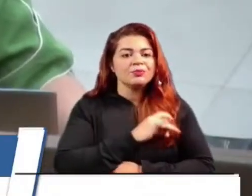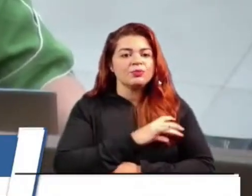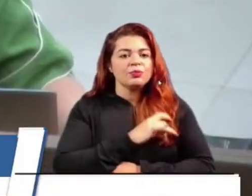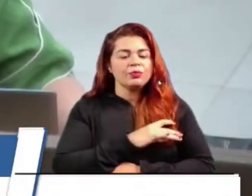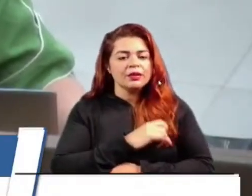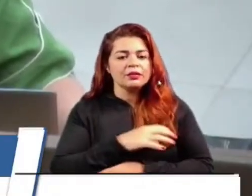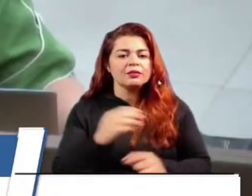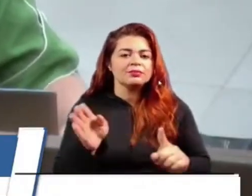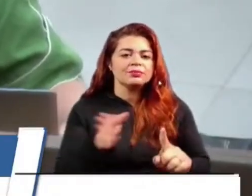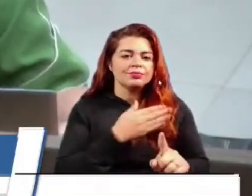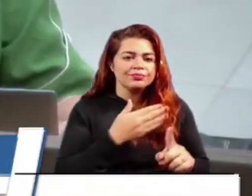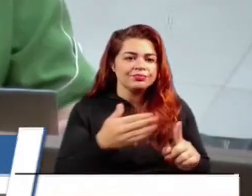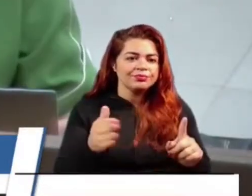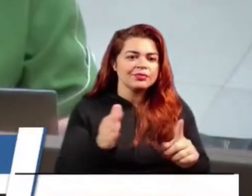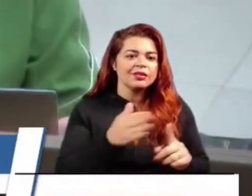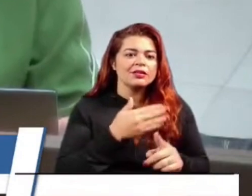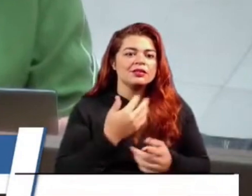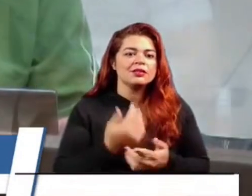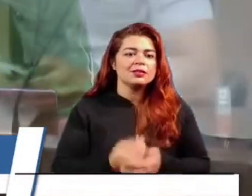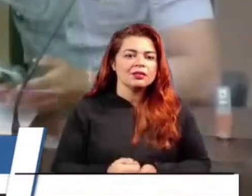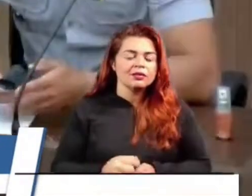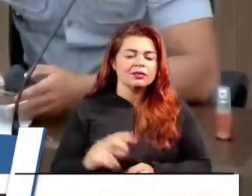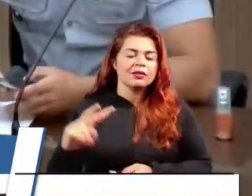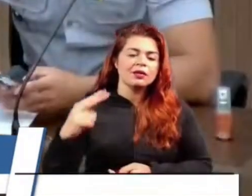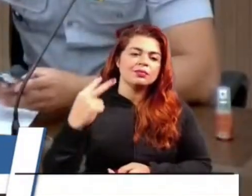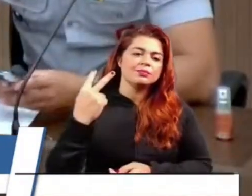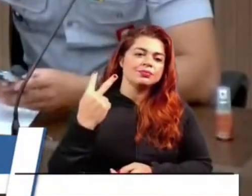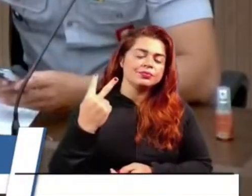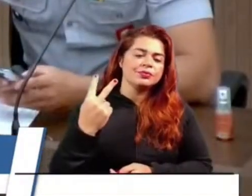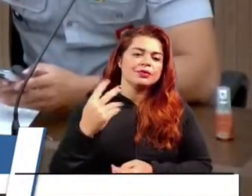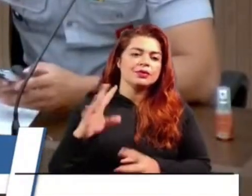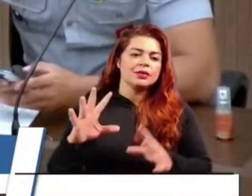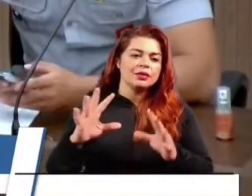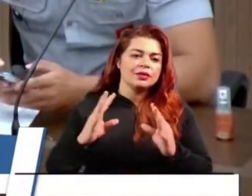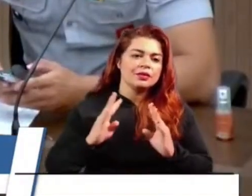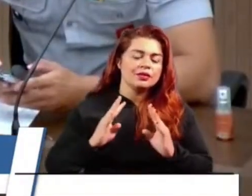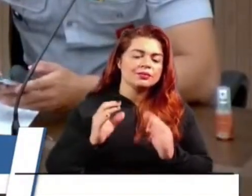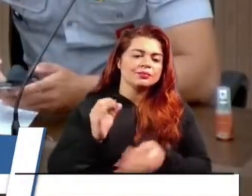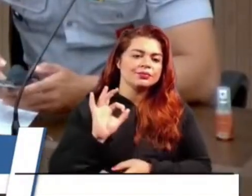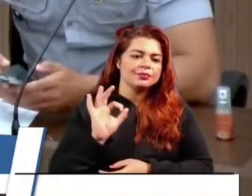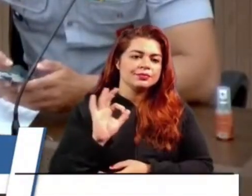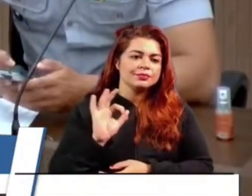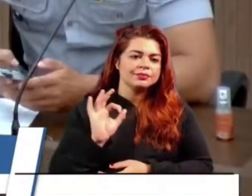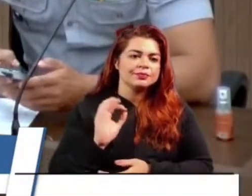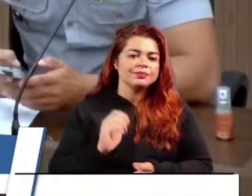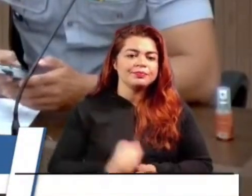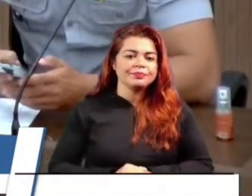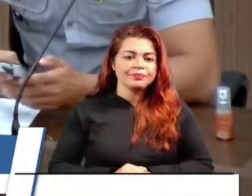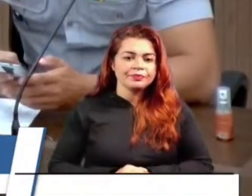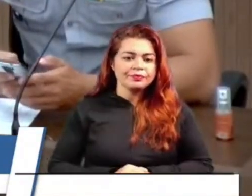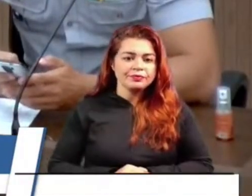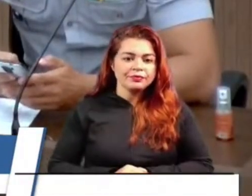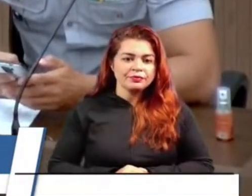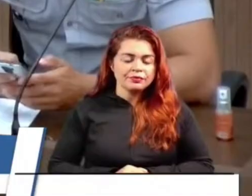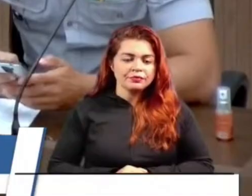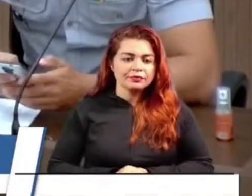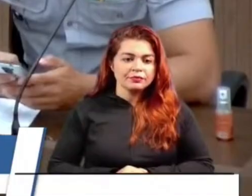ninguém para olhar por eles. Eu sou uma parte. Samuel. Francês, pode ir, Samuel. Pode ir, Francês,